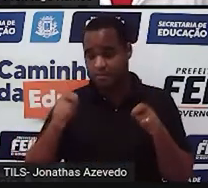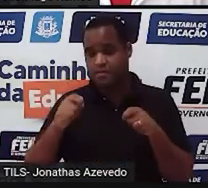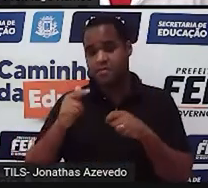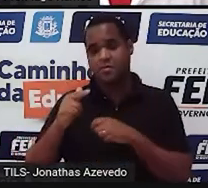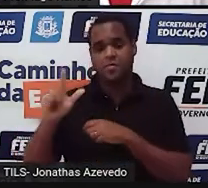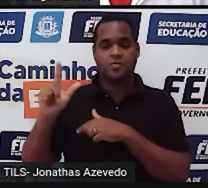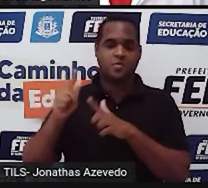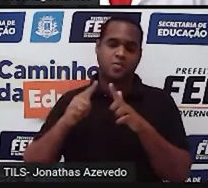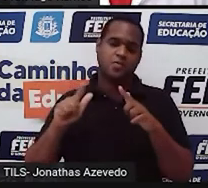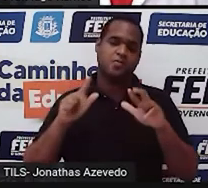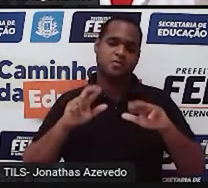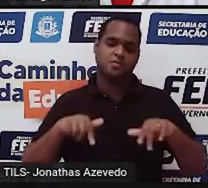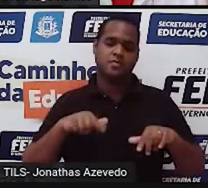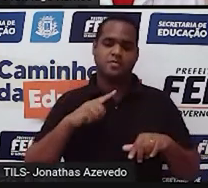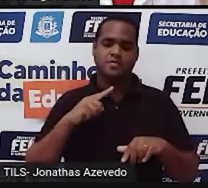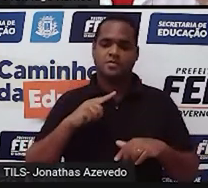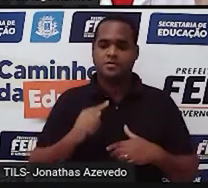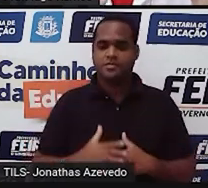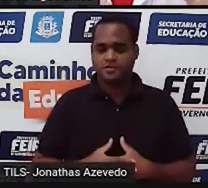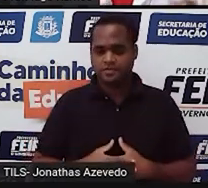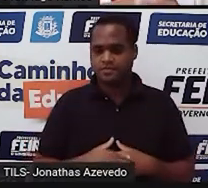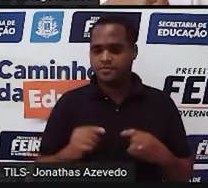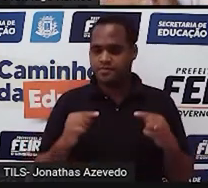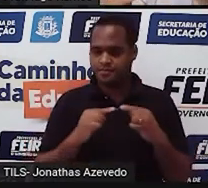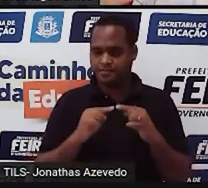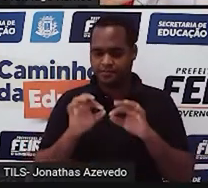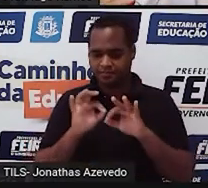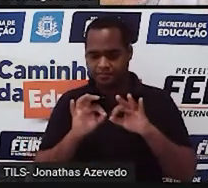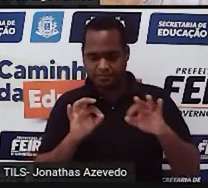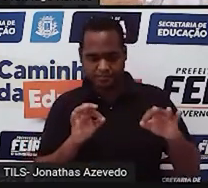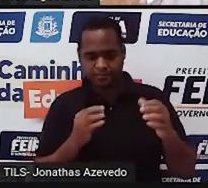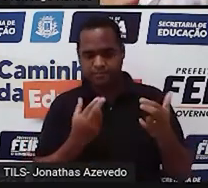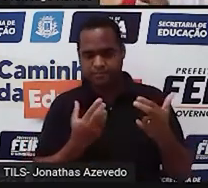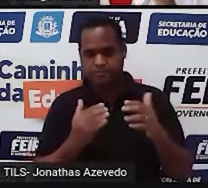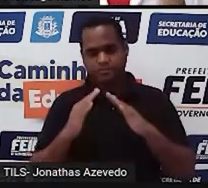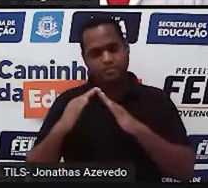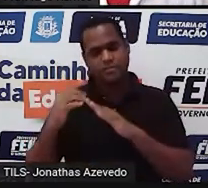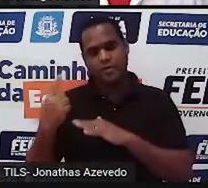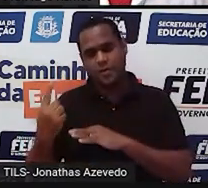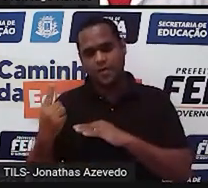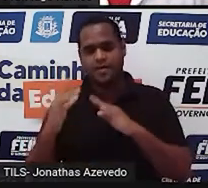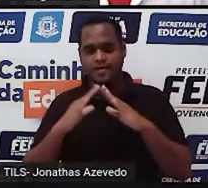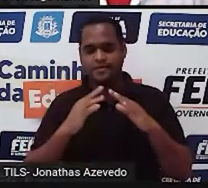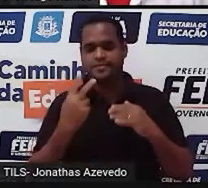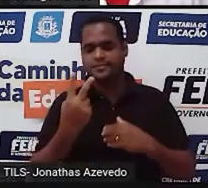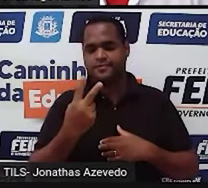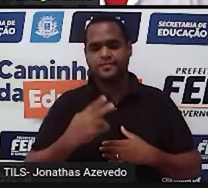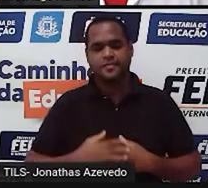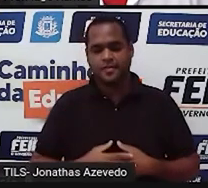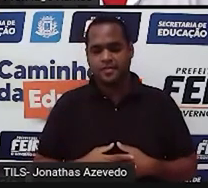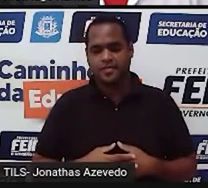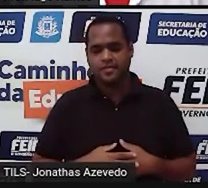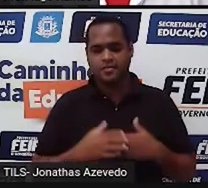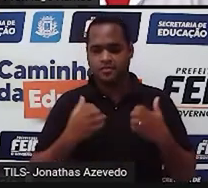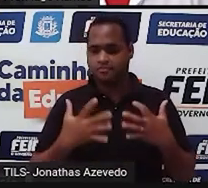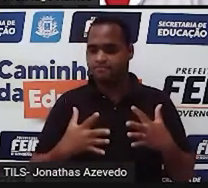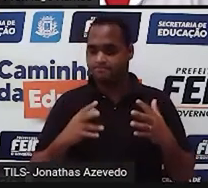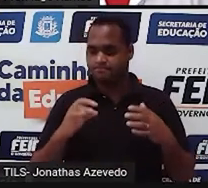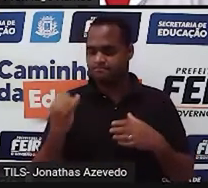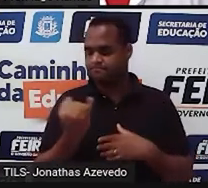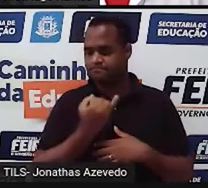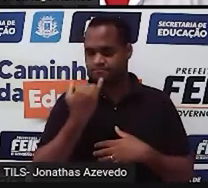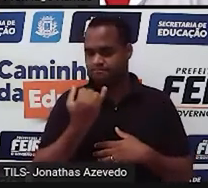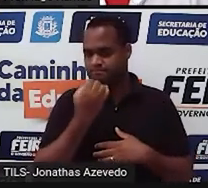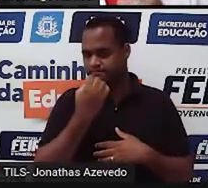pode ficar em outros lugares mantendo a mesma distância entre a casa um e a casa dois Olha só que coisa interessante